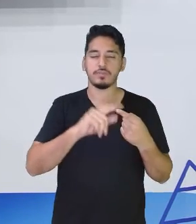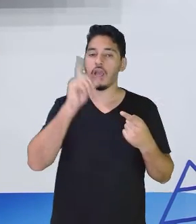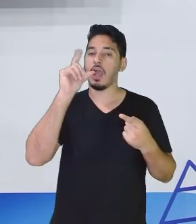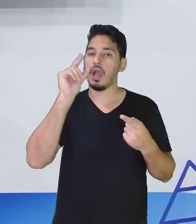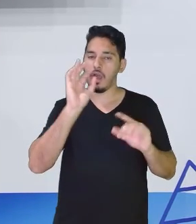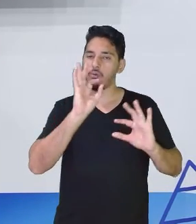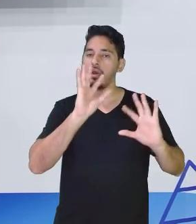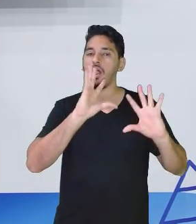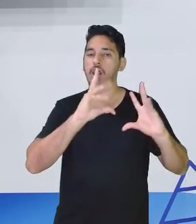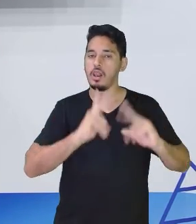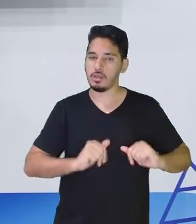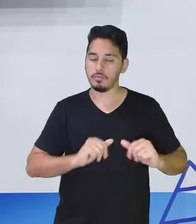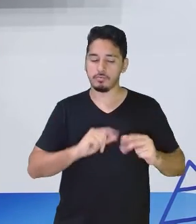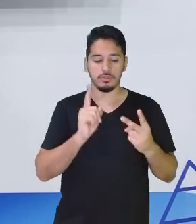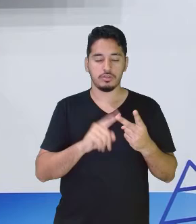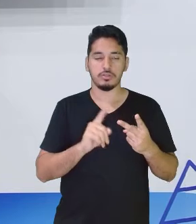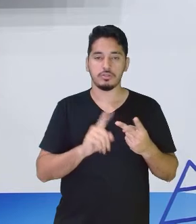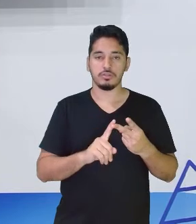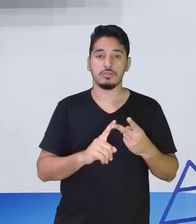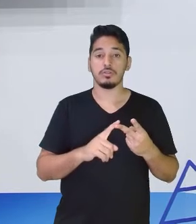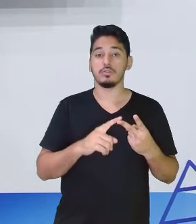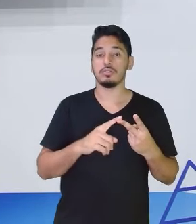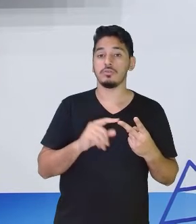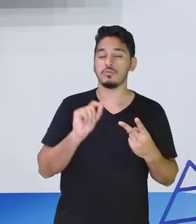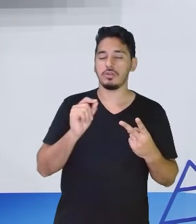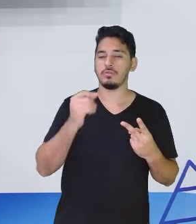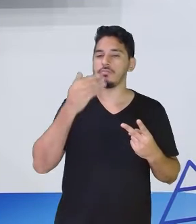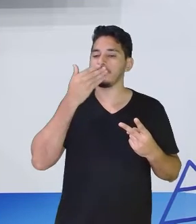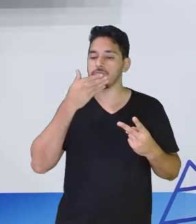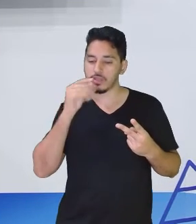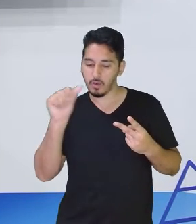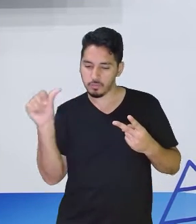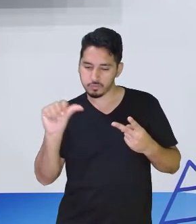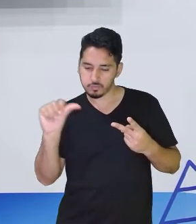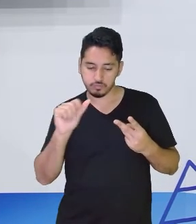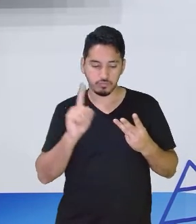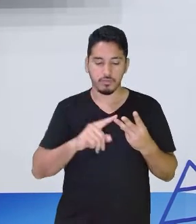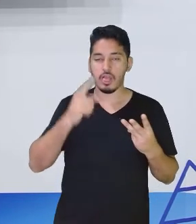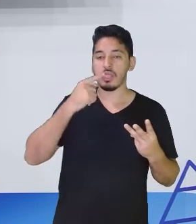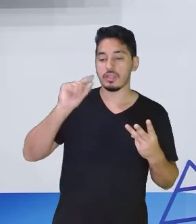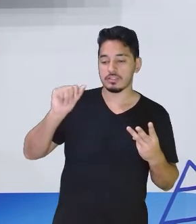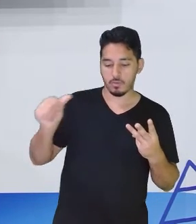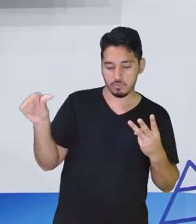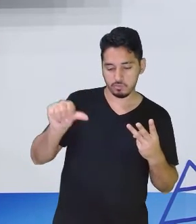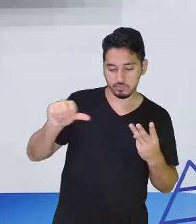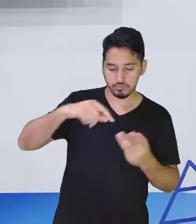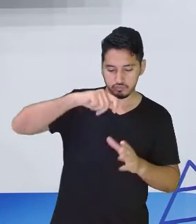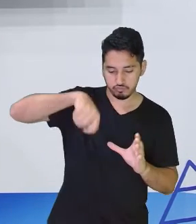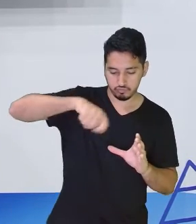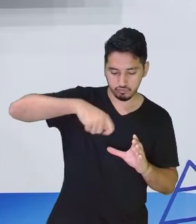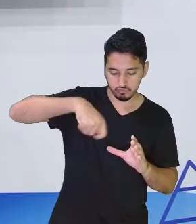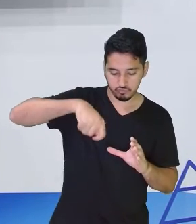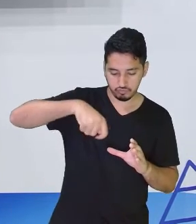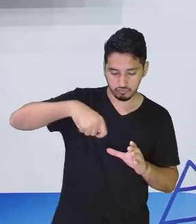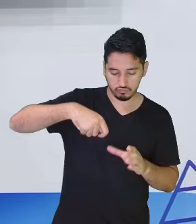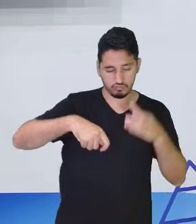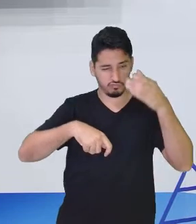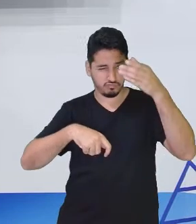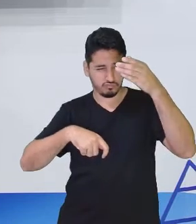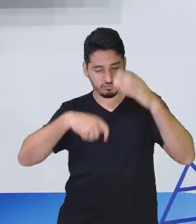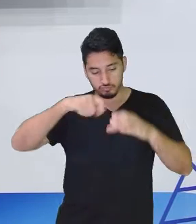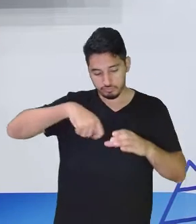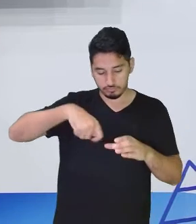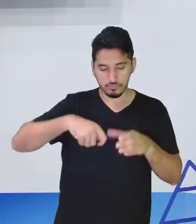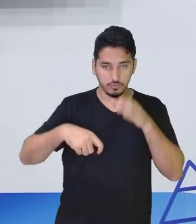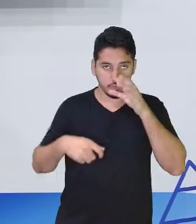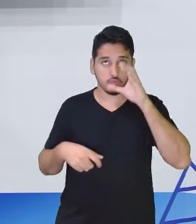tratada, né, e com a porção certa de açúcar e sal. E essa misturinha, né, vai ajudar a